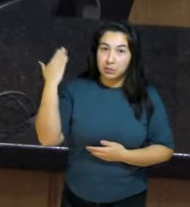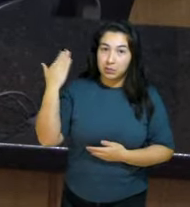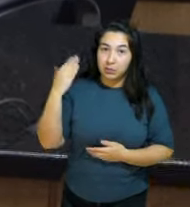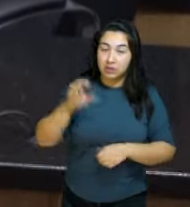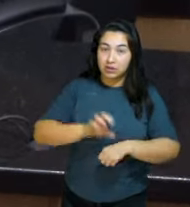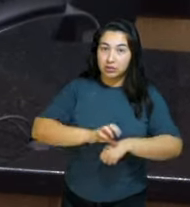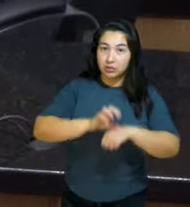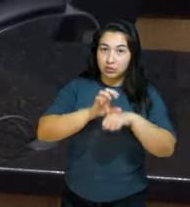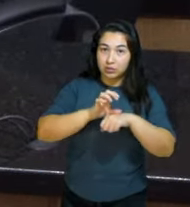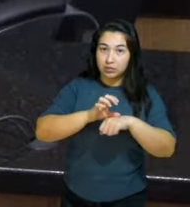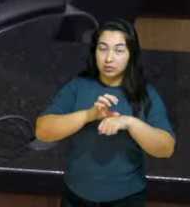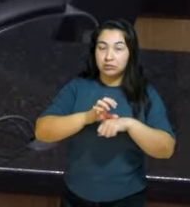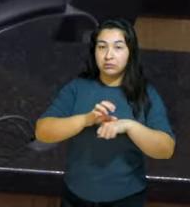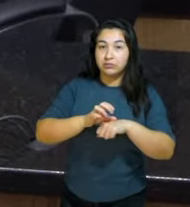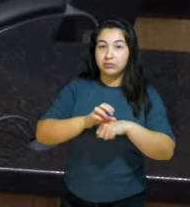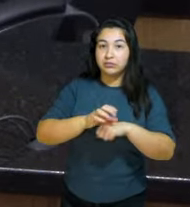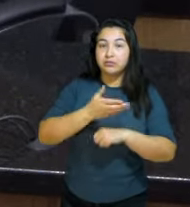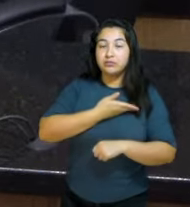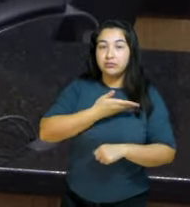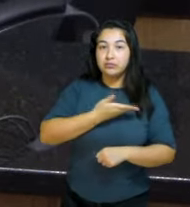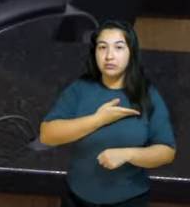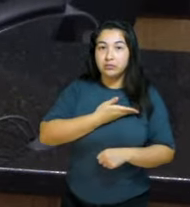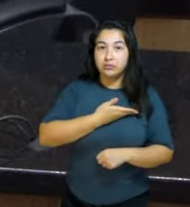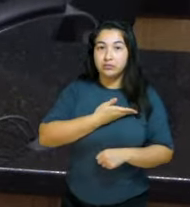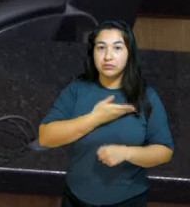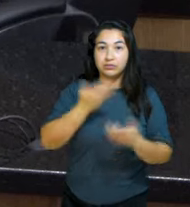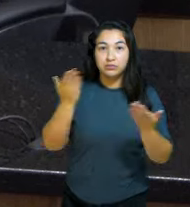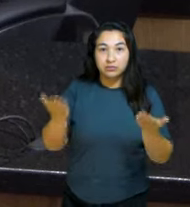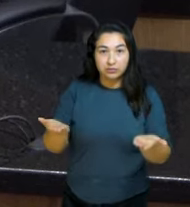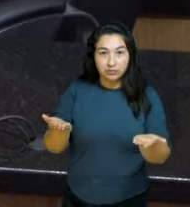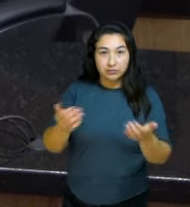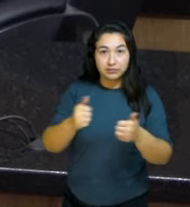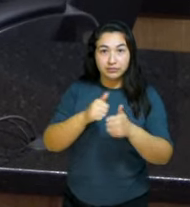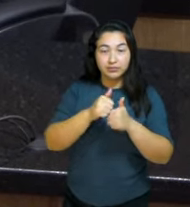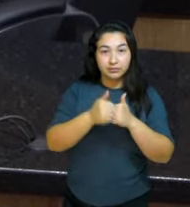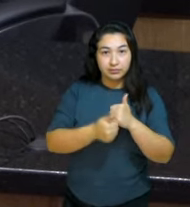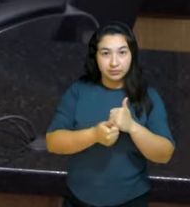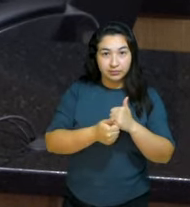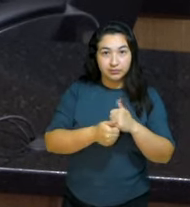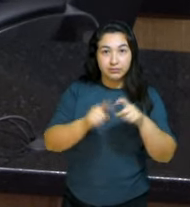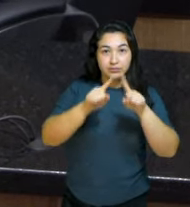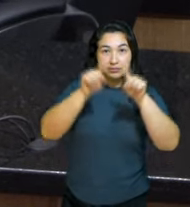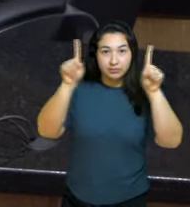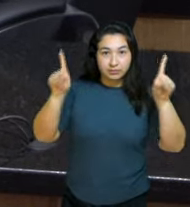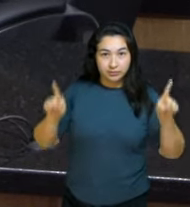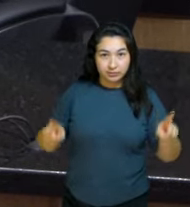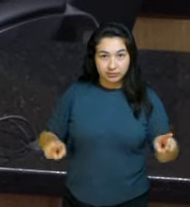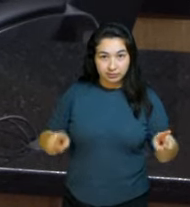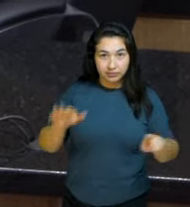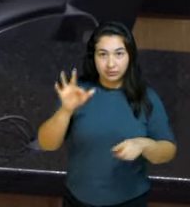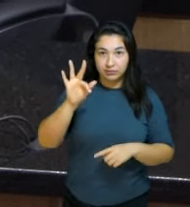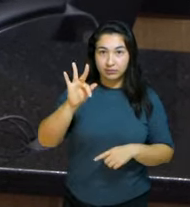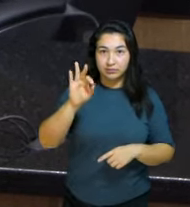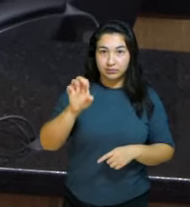meu colega vereador Nivaldo Martins, desportistas, servidores da casa da FESPORTE.